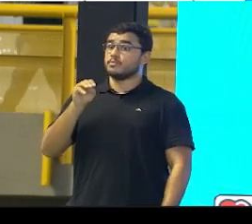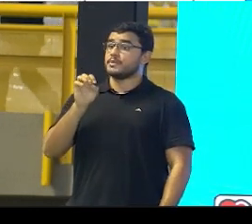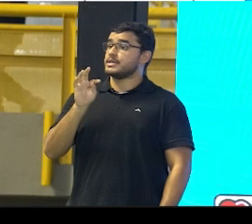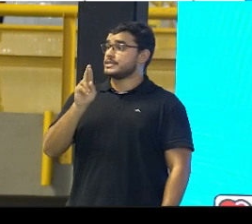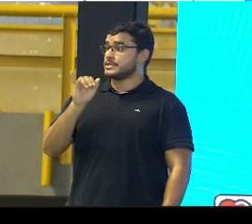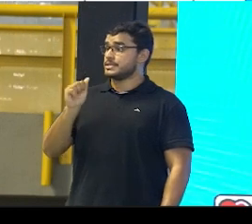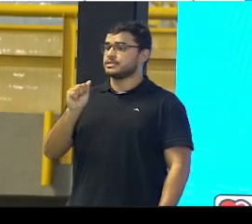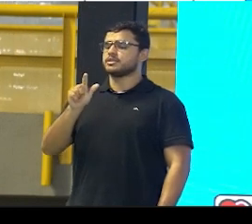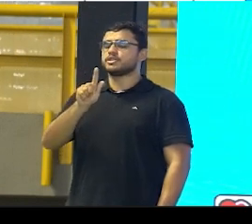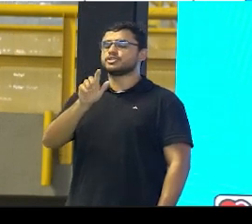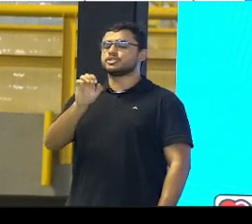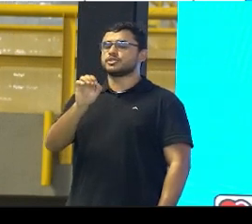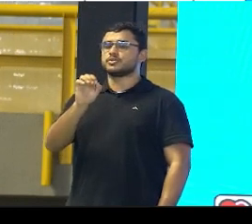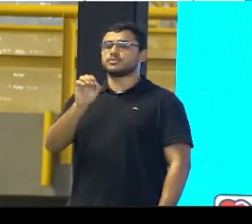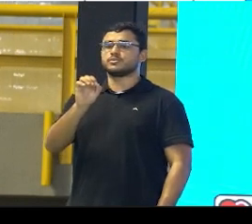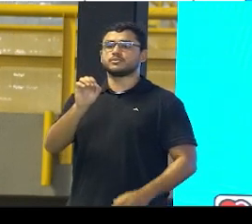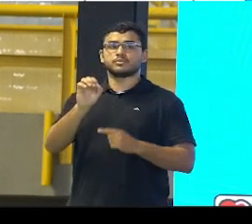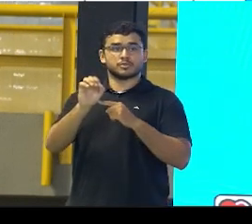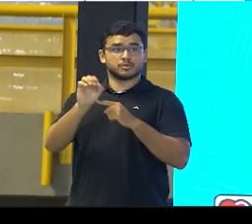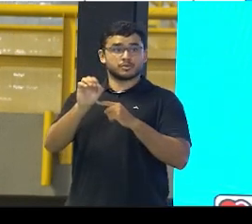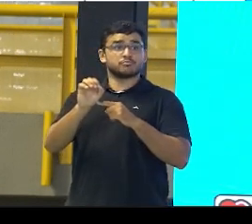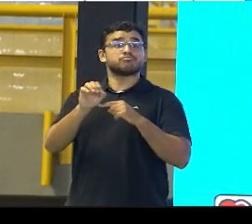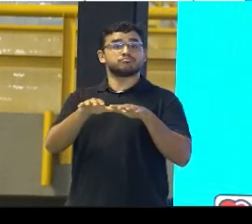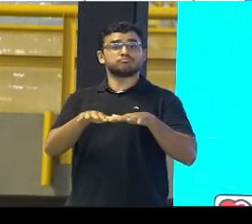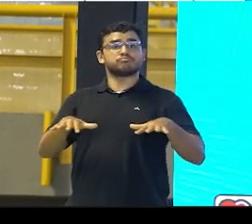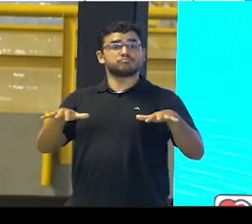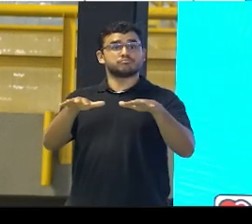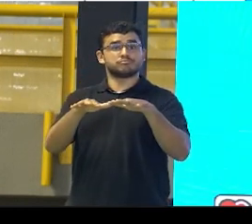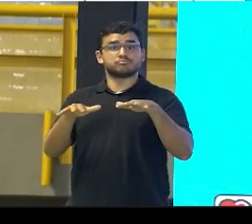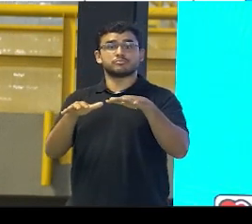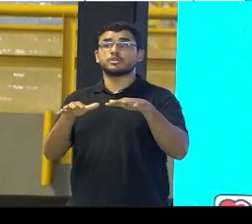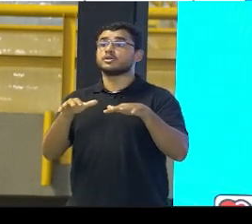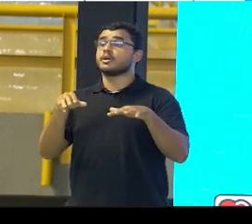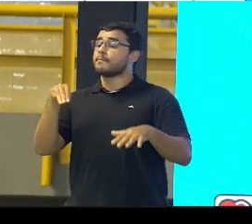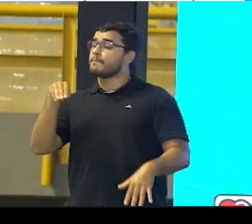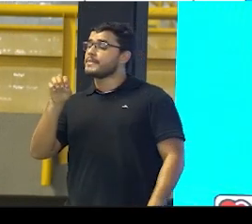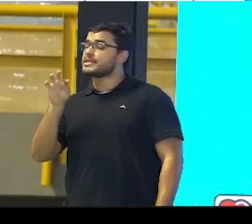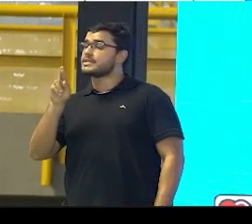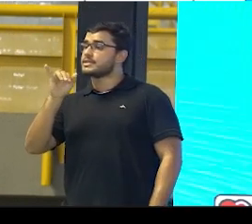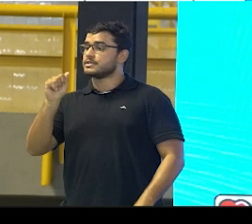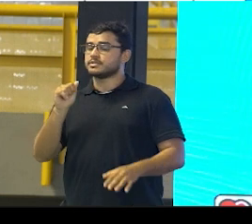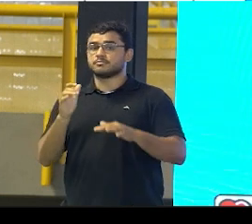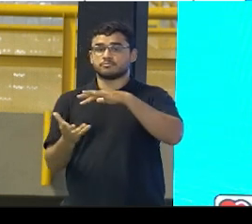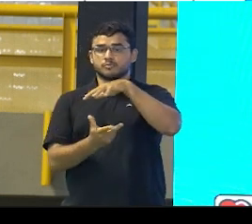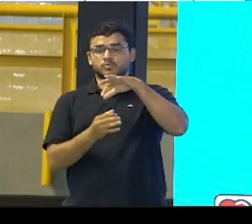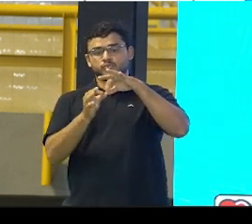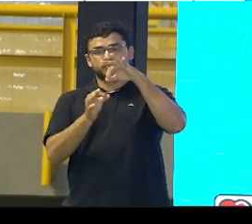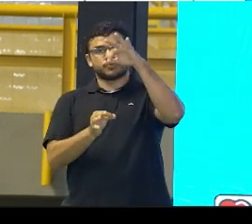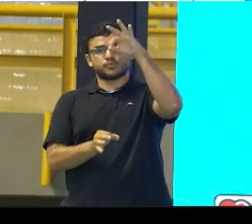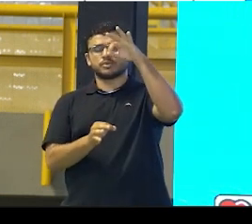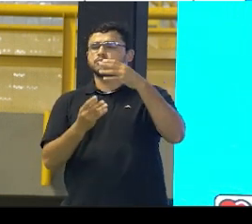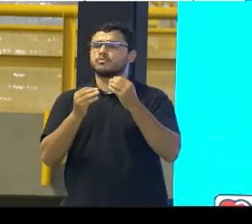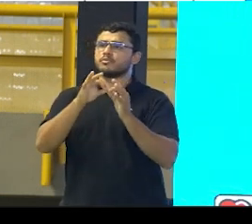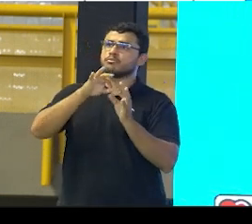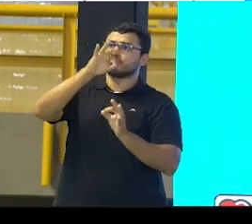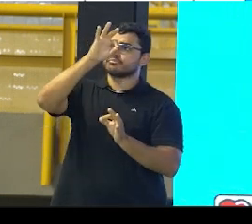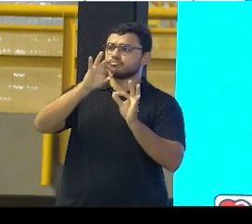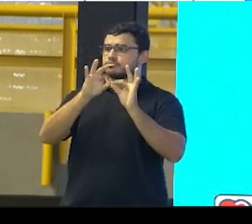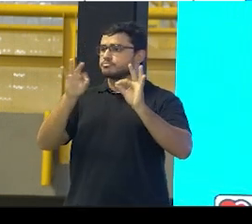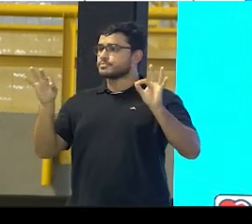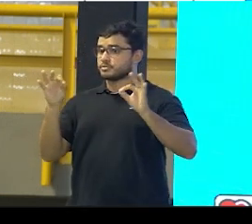terra, geometria, é a medida da terra. A geometria é uma das primeiras